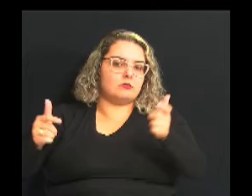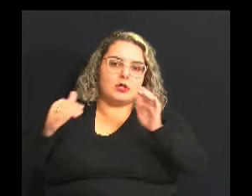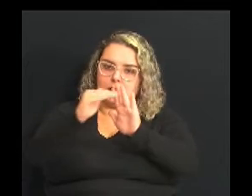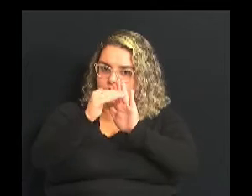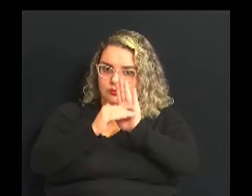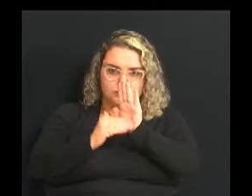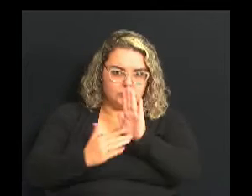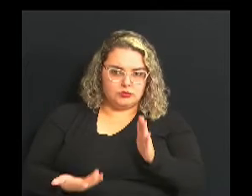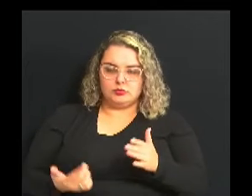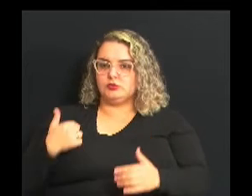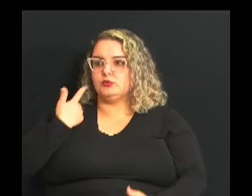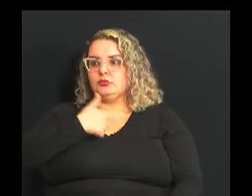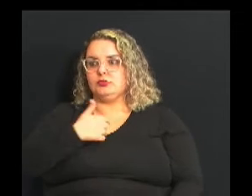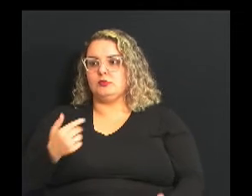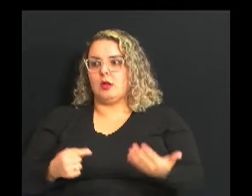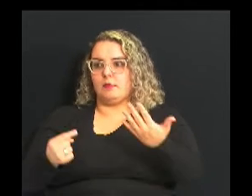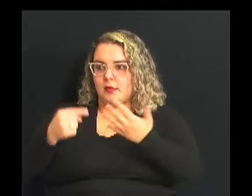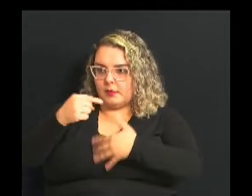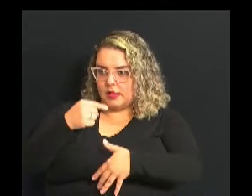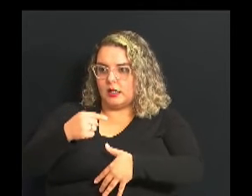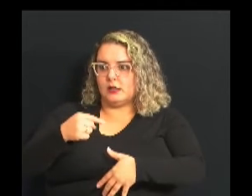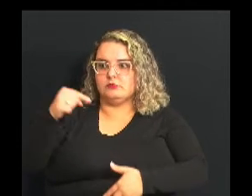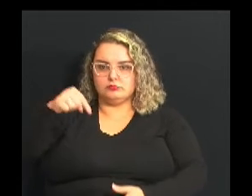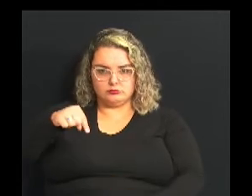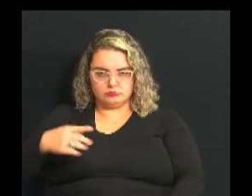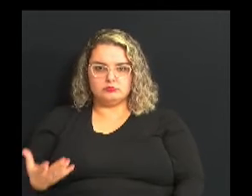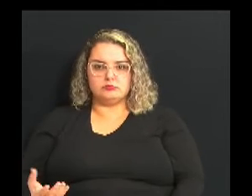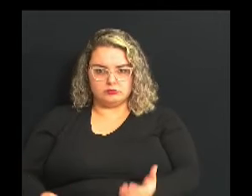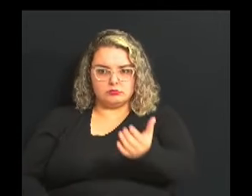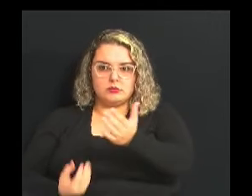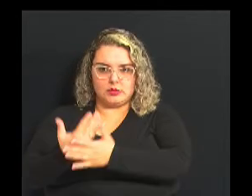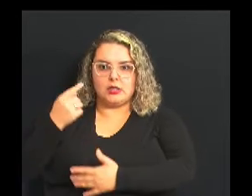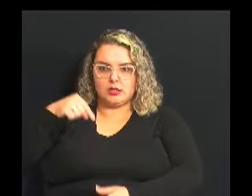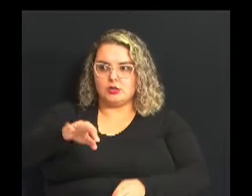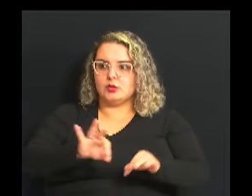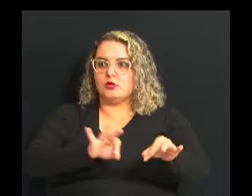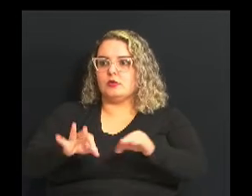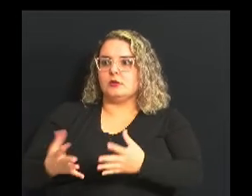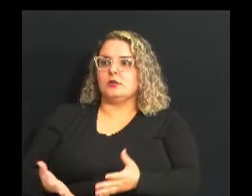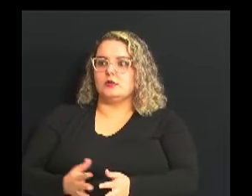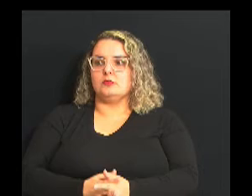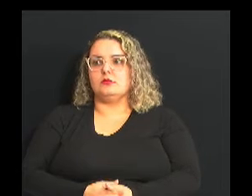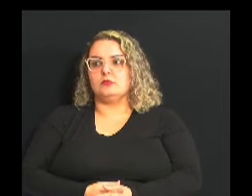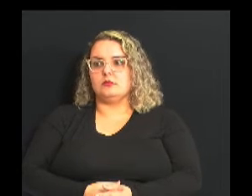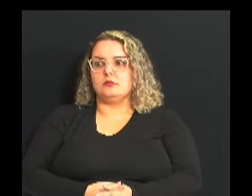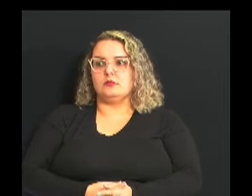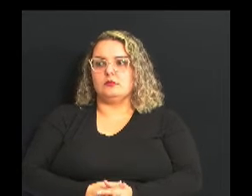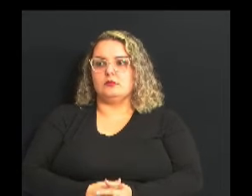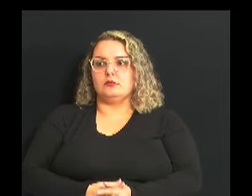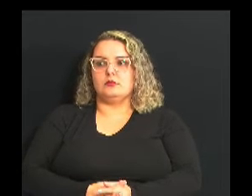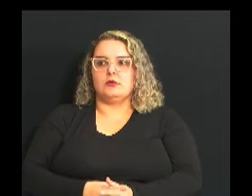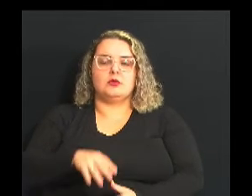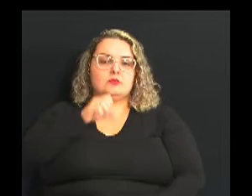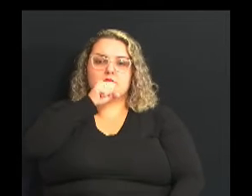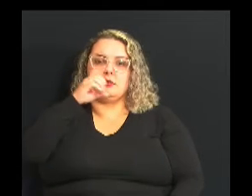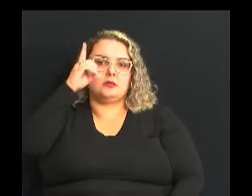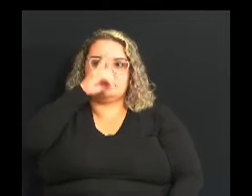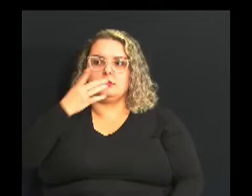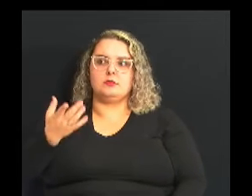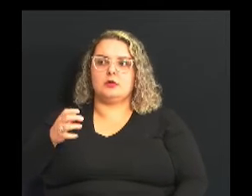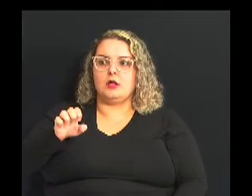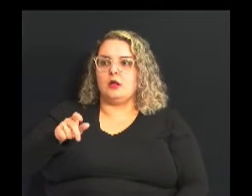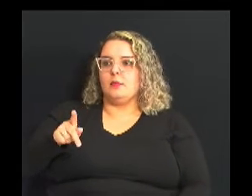e das nossas pautas que surgiram aqui no programa foram para o final de semana num programa da EPTV, por